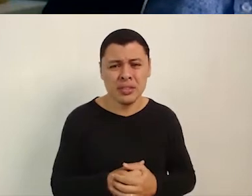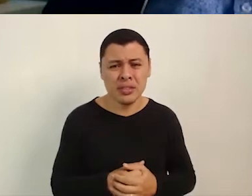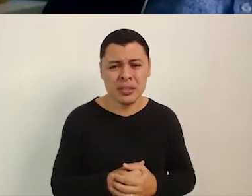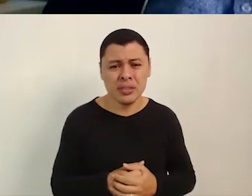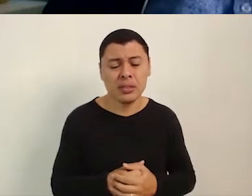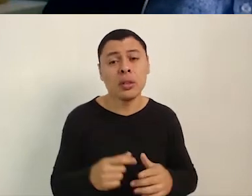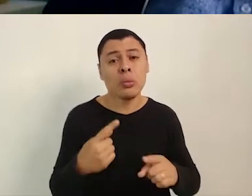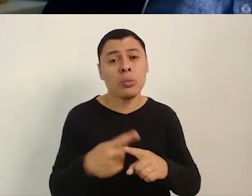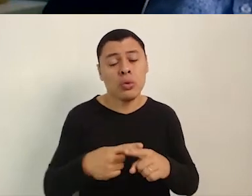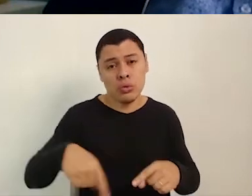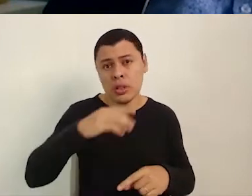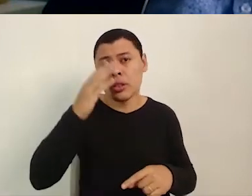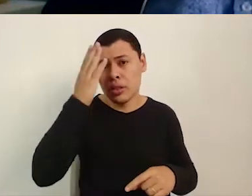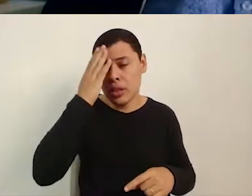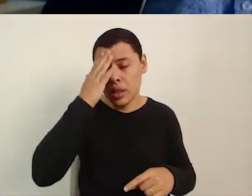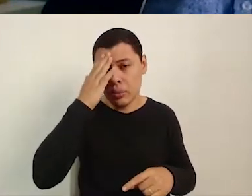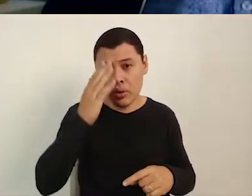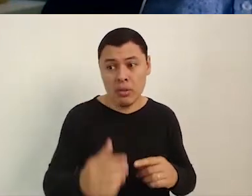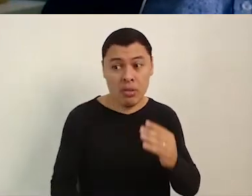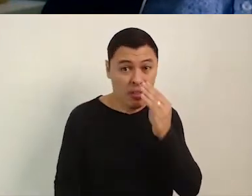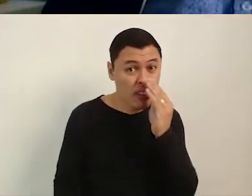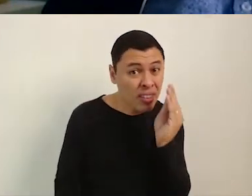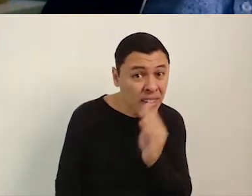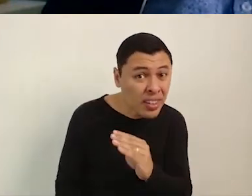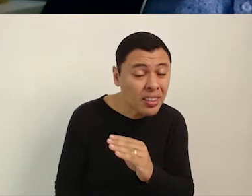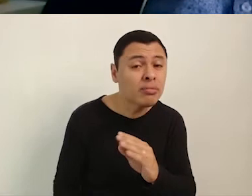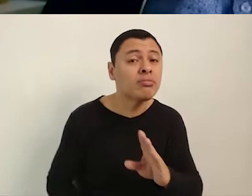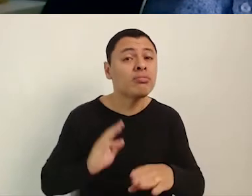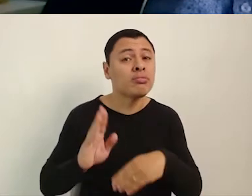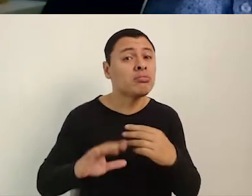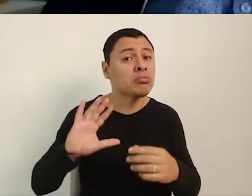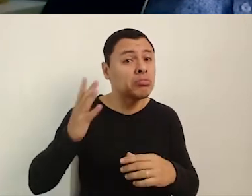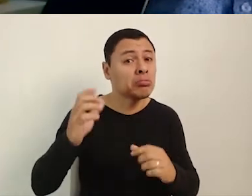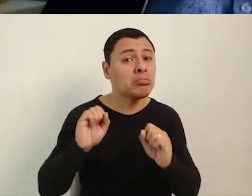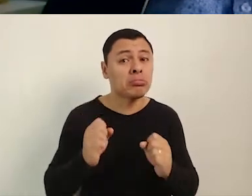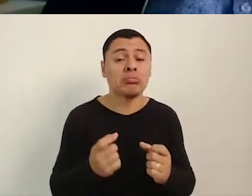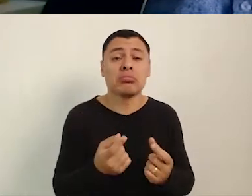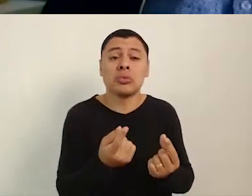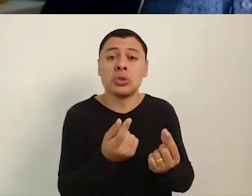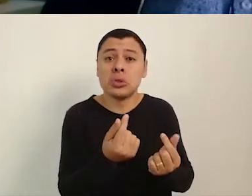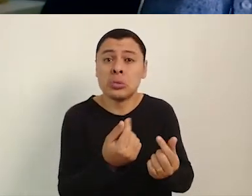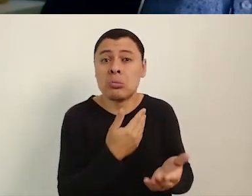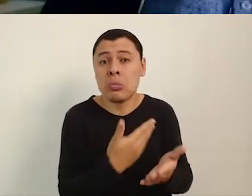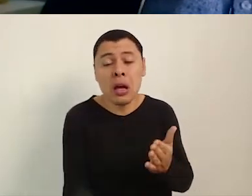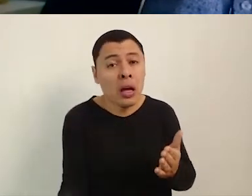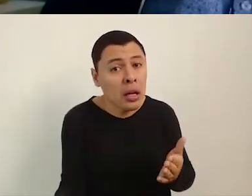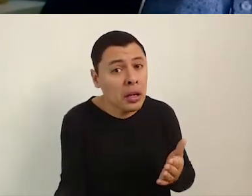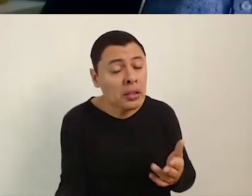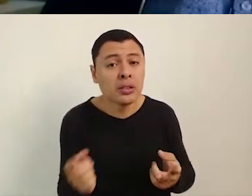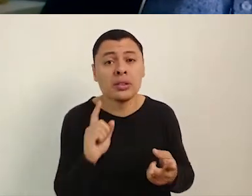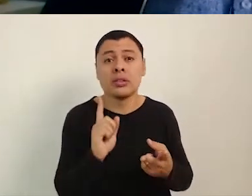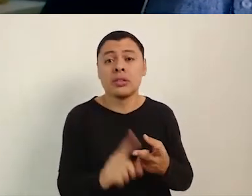porque a gente sabe que esse excluir, né, tem toda aquela questão do potencial financeiro que eu comentei, tem toda essa questão